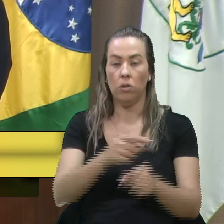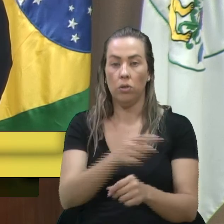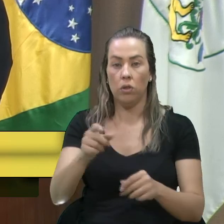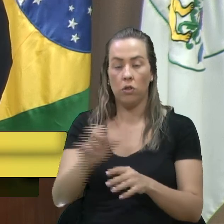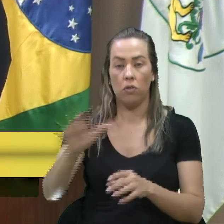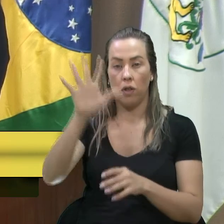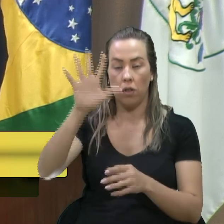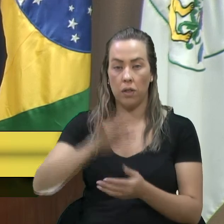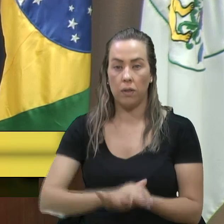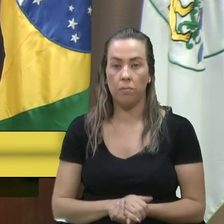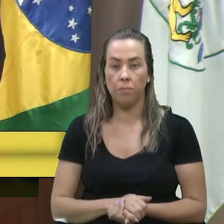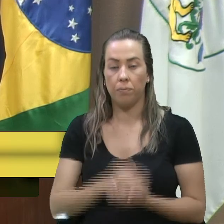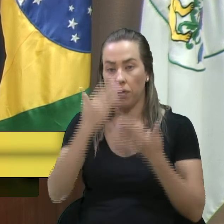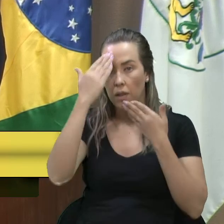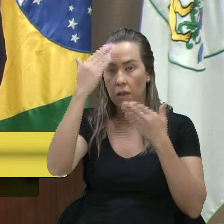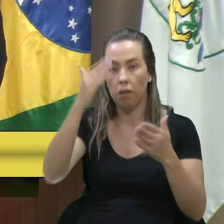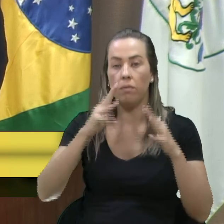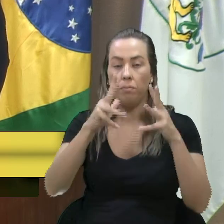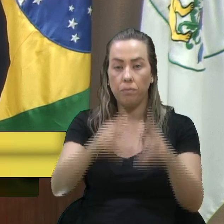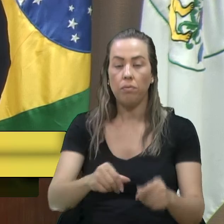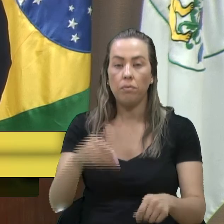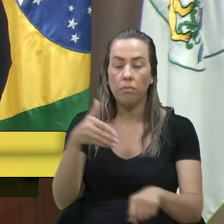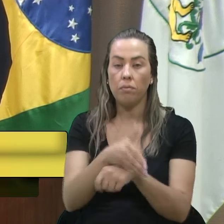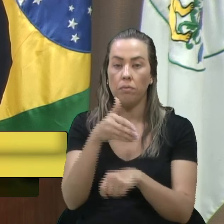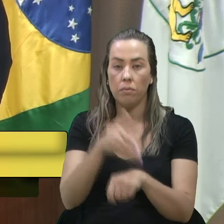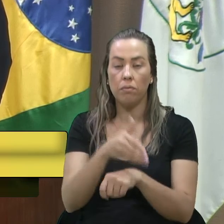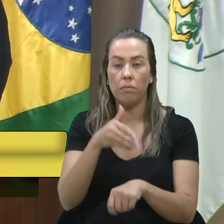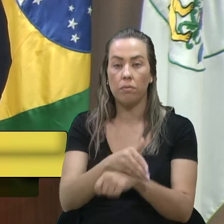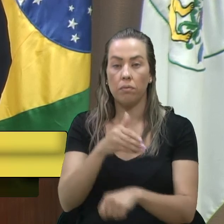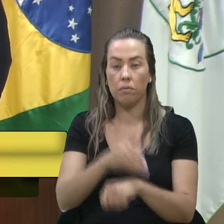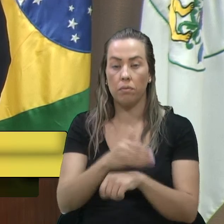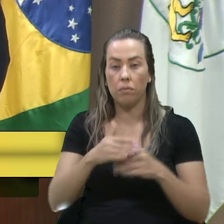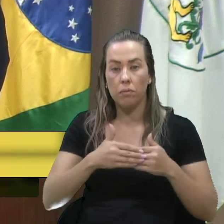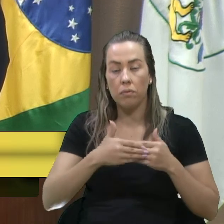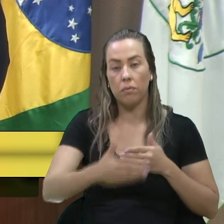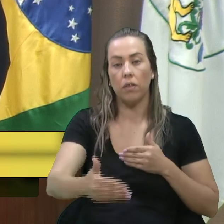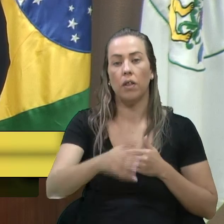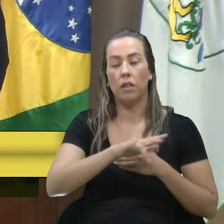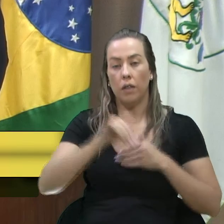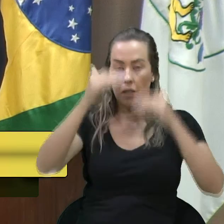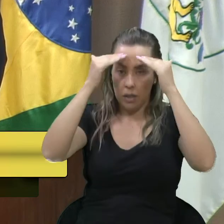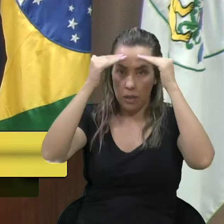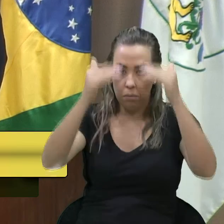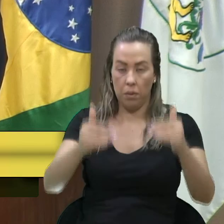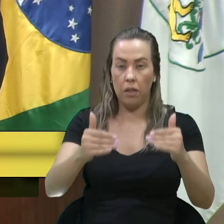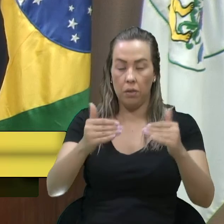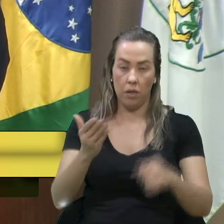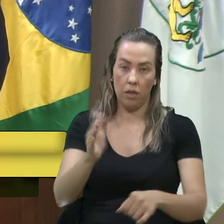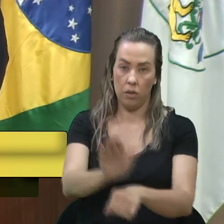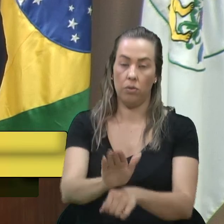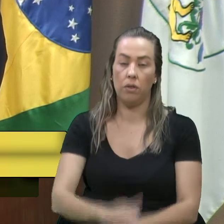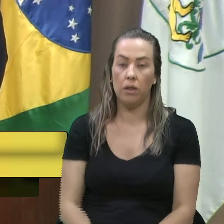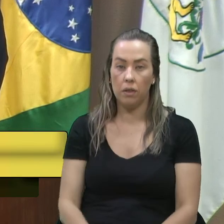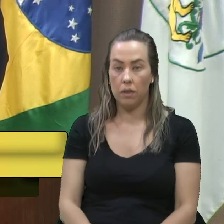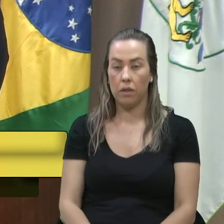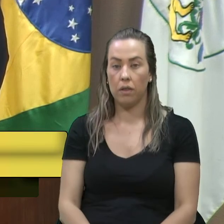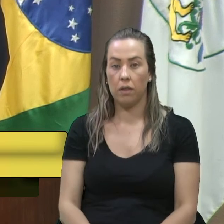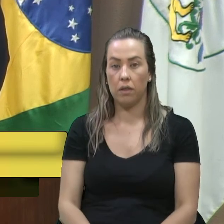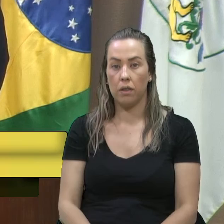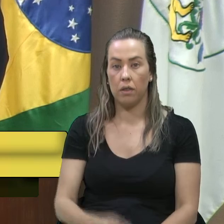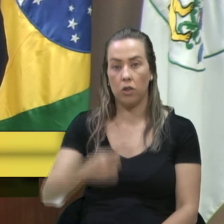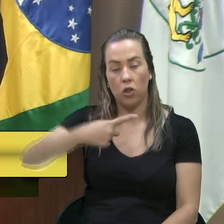valorizam, agradecer a todos os que passaram e passarão e que respeitam e que contribuem para que a gente